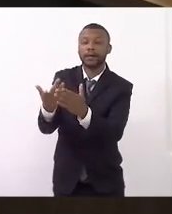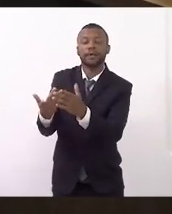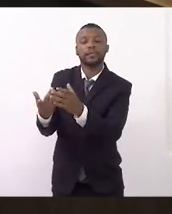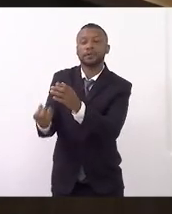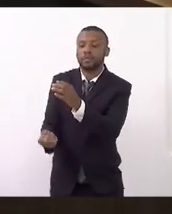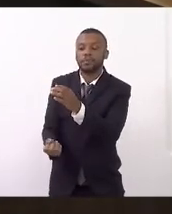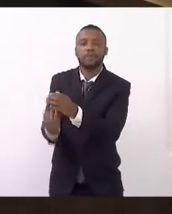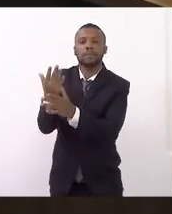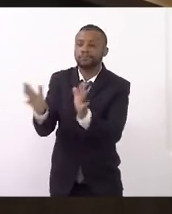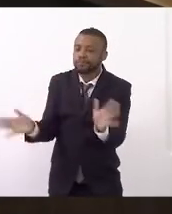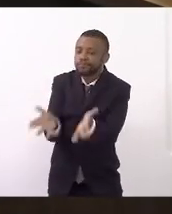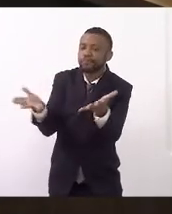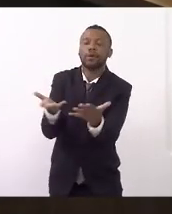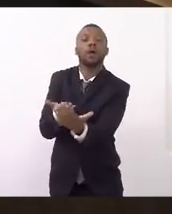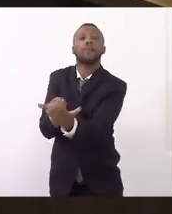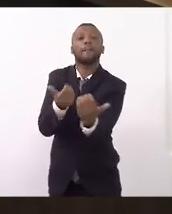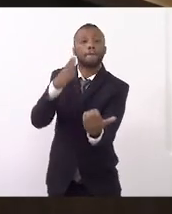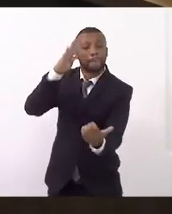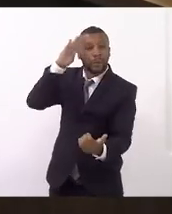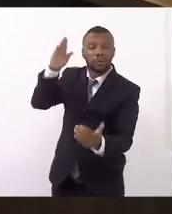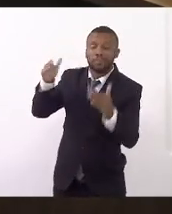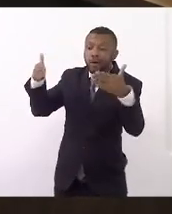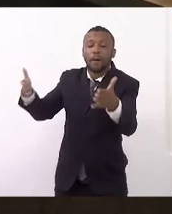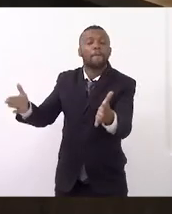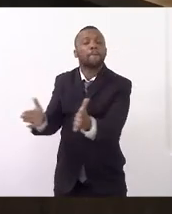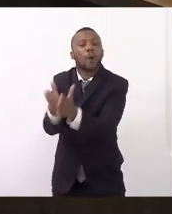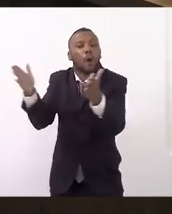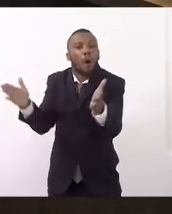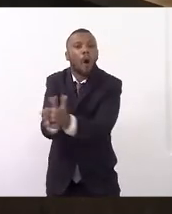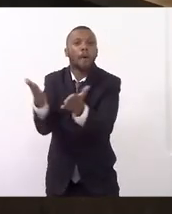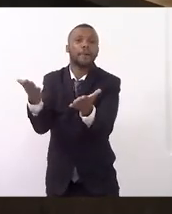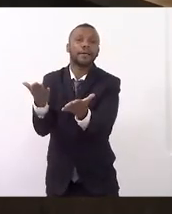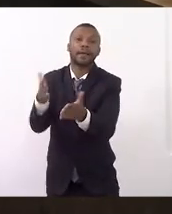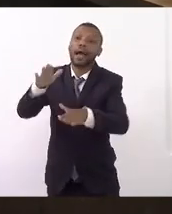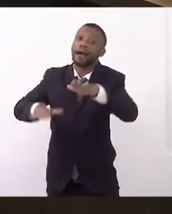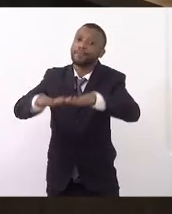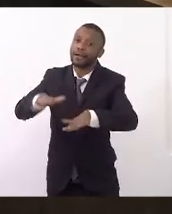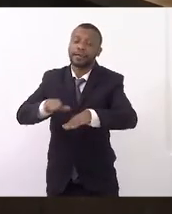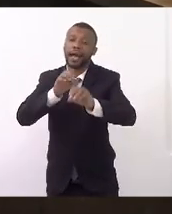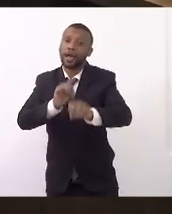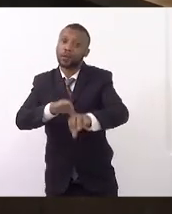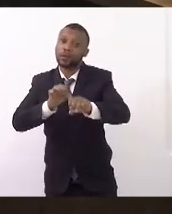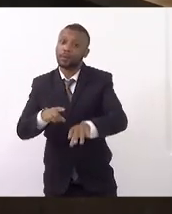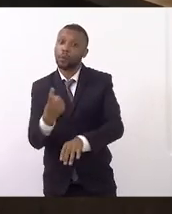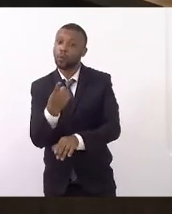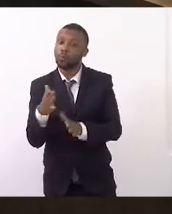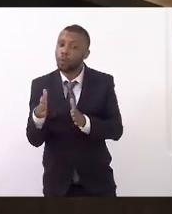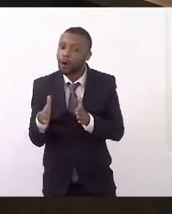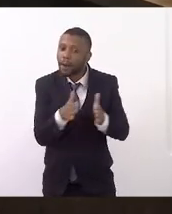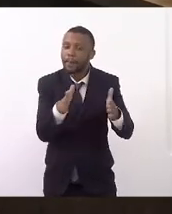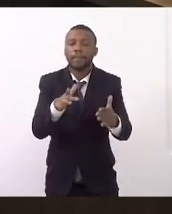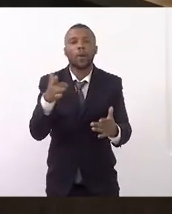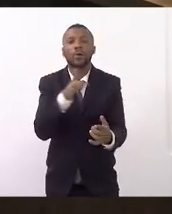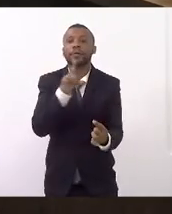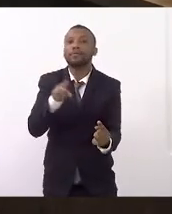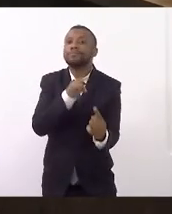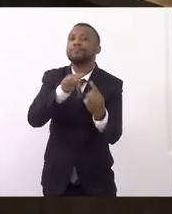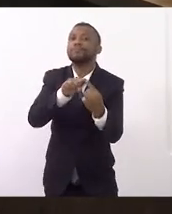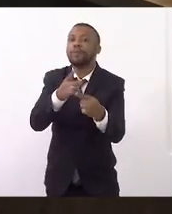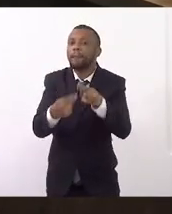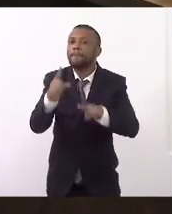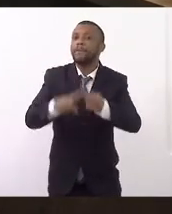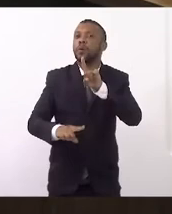juventude, especialmente a juventude pobre, que tem na educação, muitas vezes, o único caminho para ter acesso ao emprego